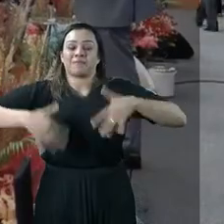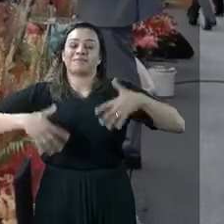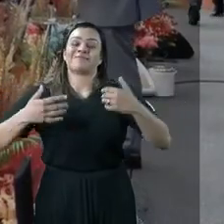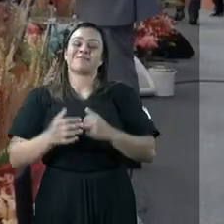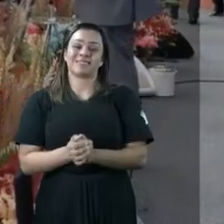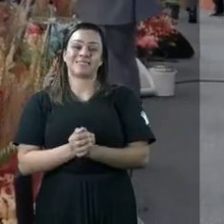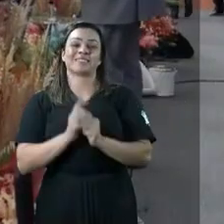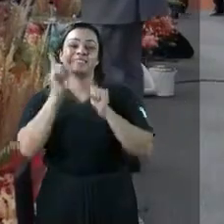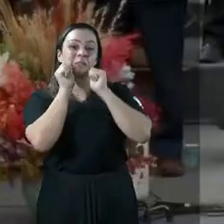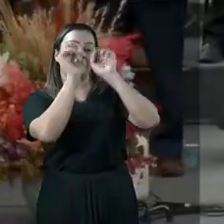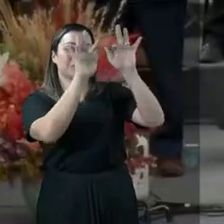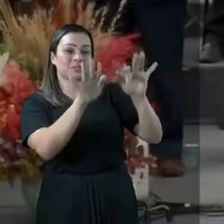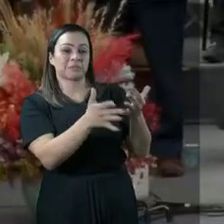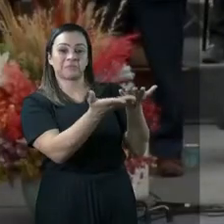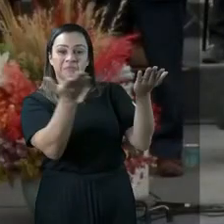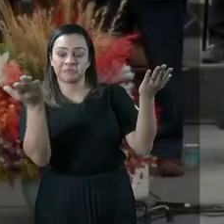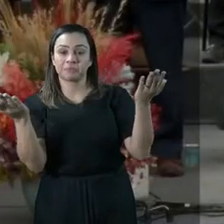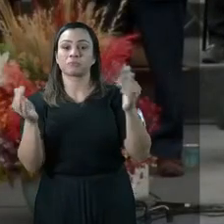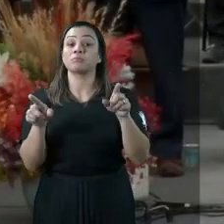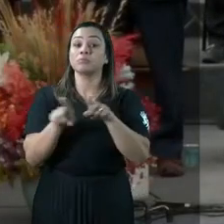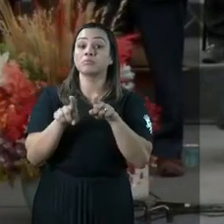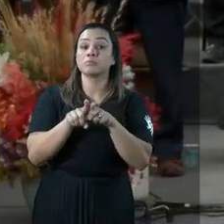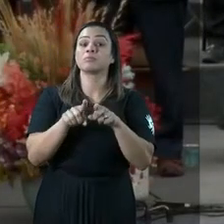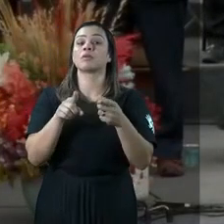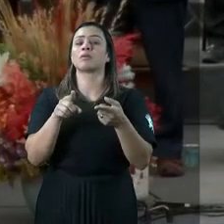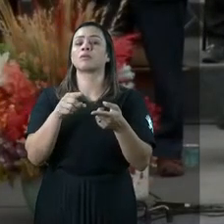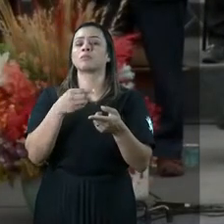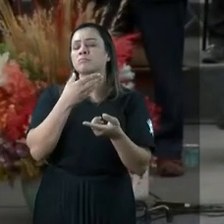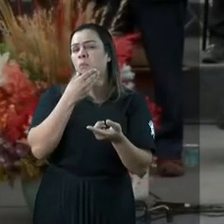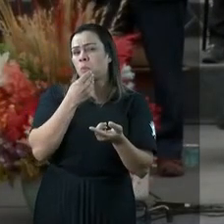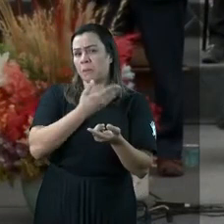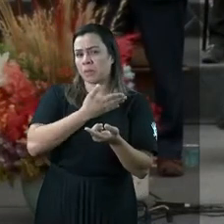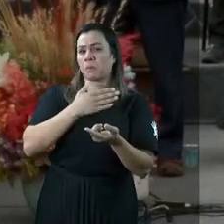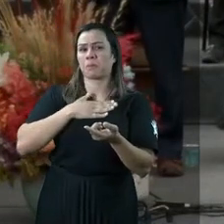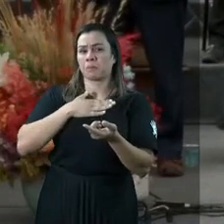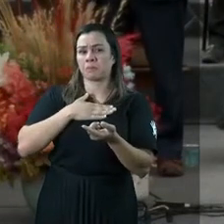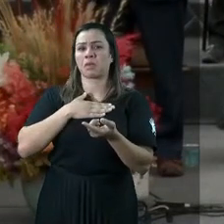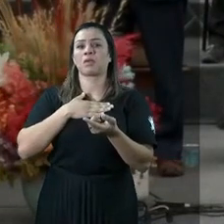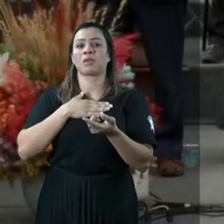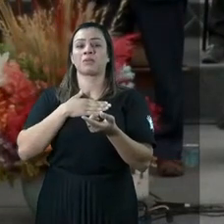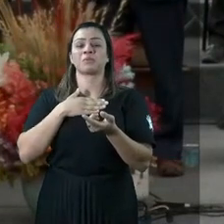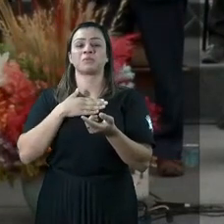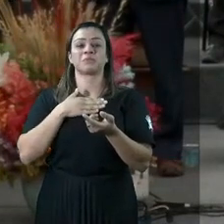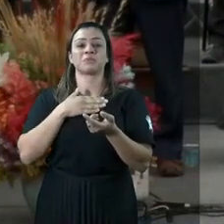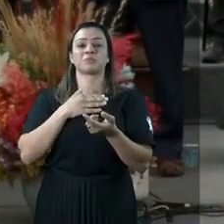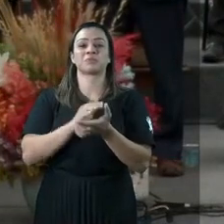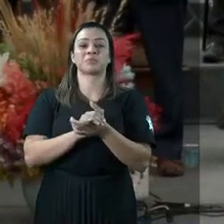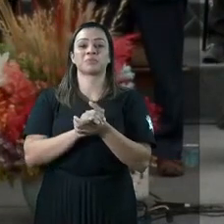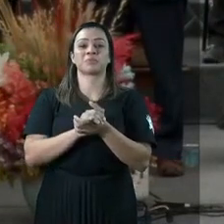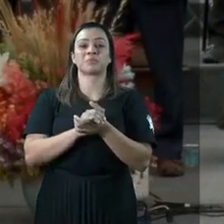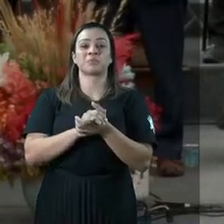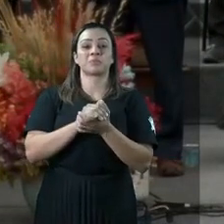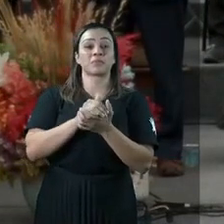Glória a Deus. Louvar a Deus pela vida do evangelista Willenberg, amigo de longa data, que juntamente com a irmã Geisla sempre nos abraça, desde